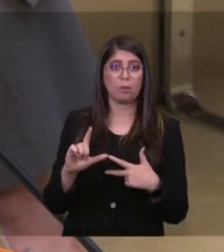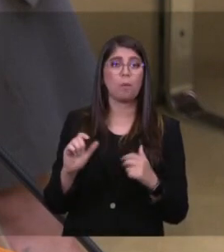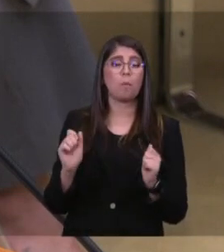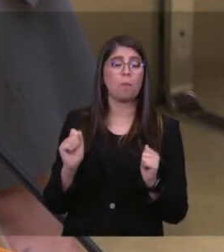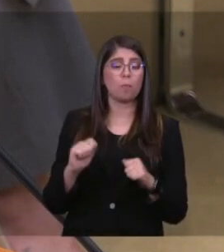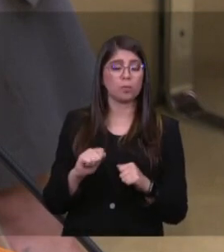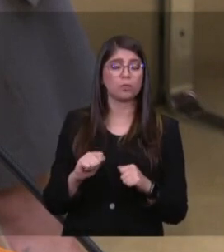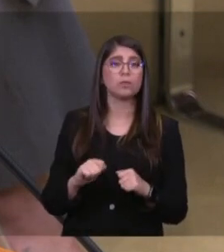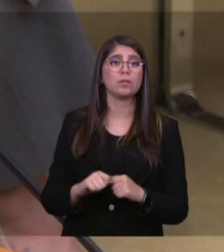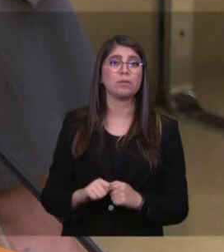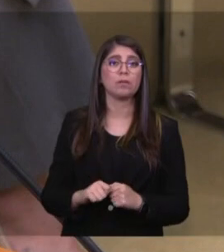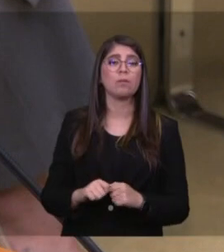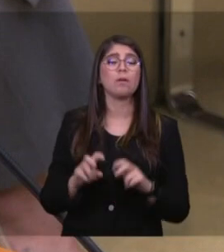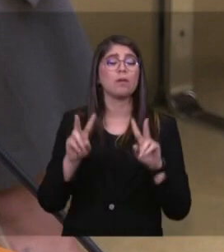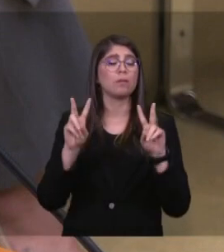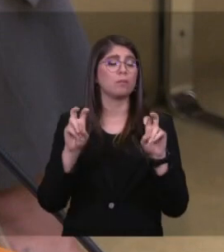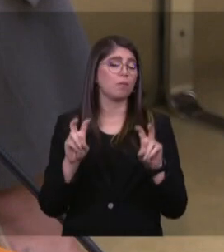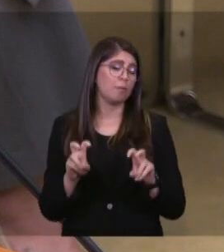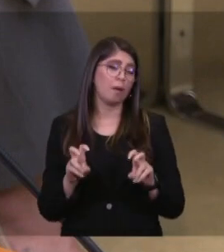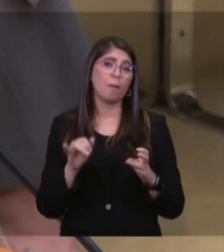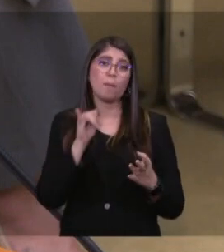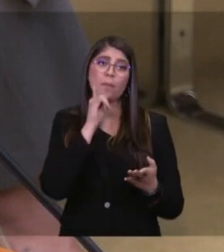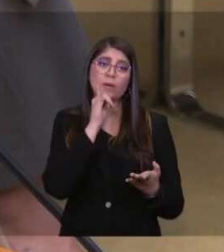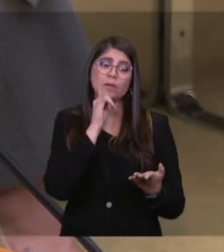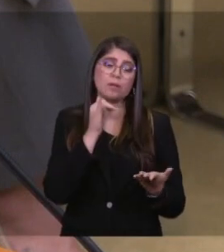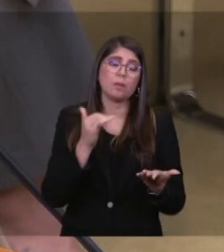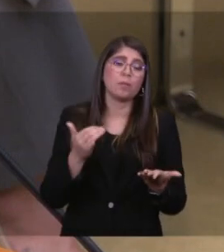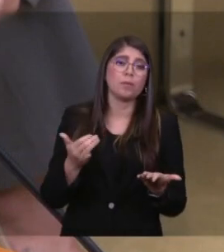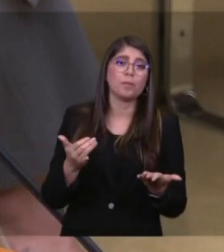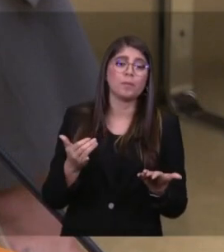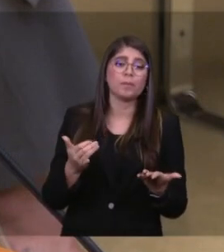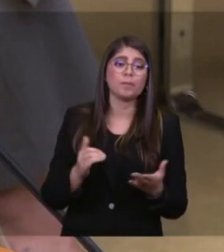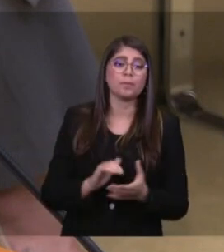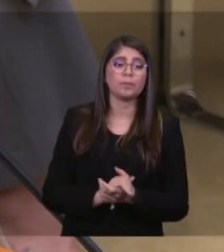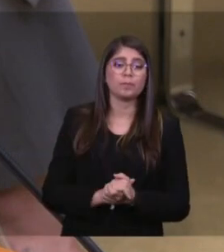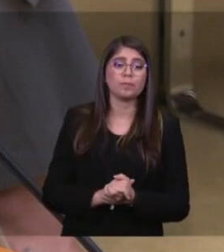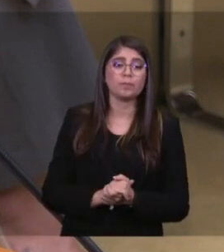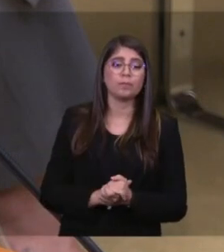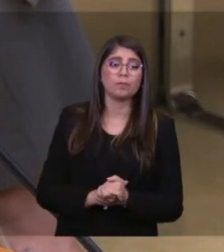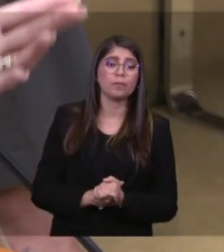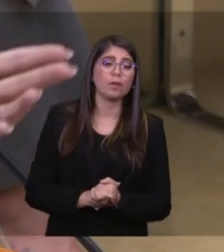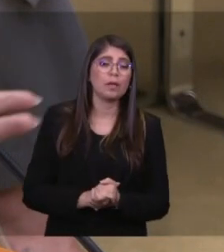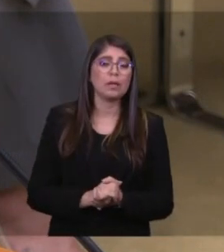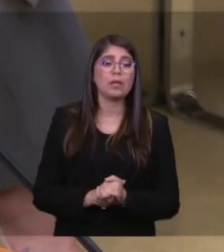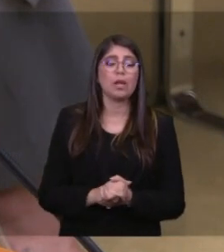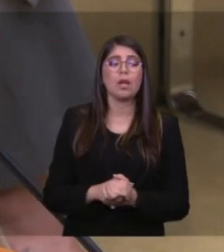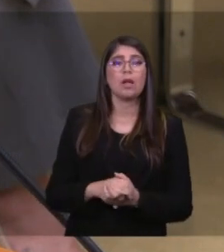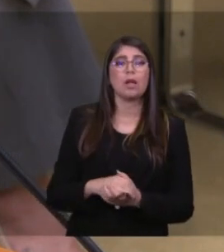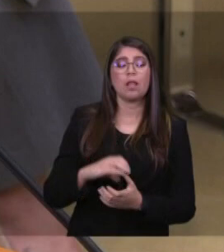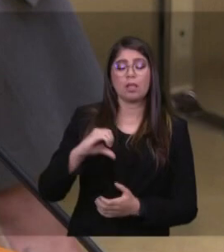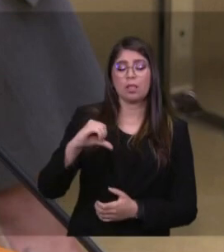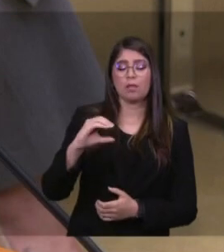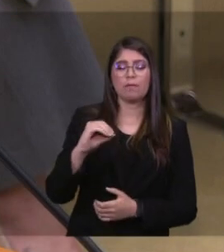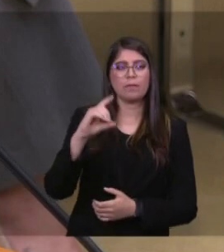complementar poderia fazer menção, por exemplo, a uma vacatio legis de menção de 90 dias, por exemplo, mas não, fez